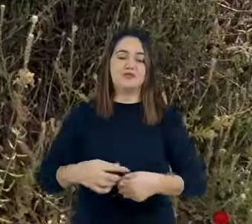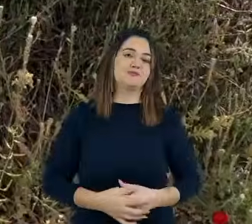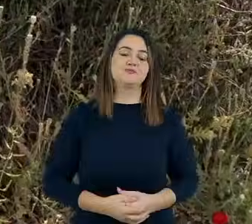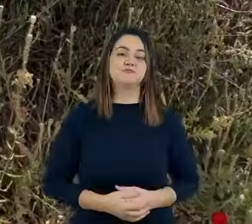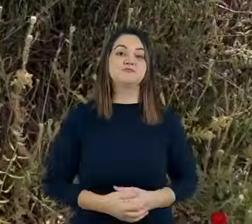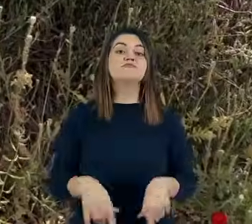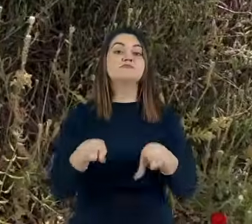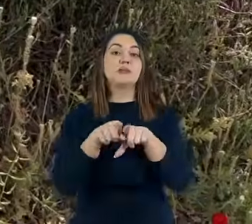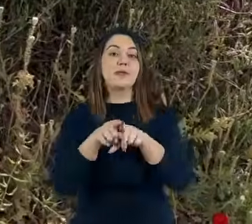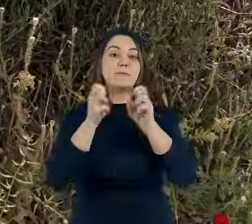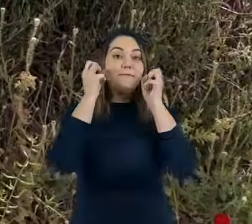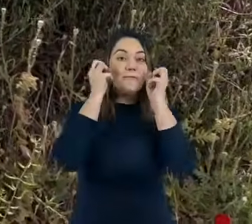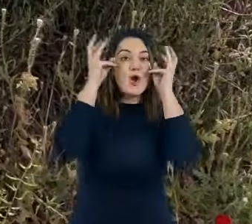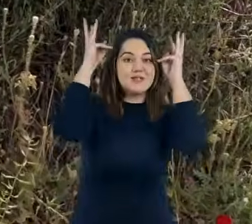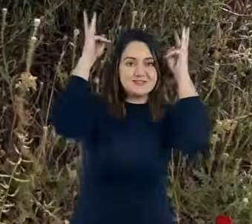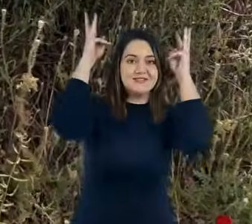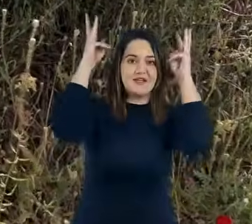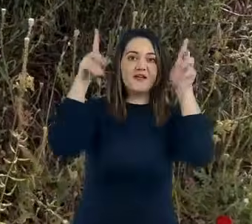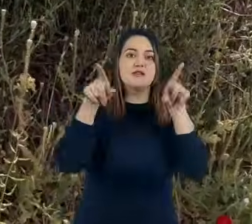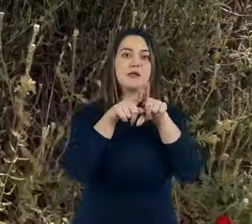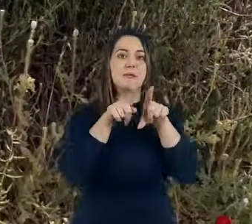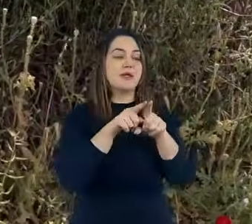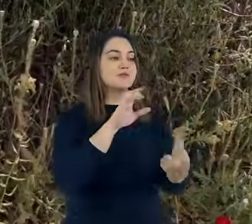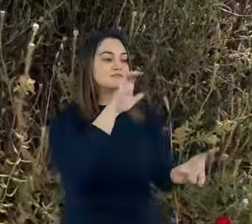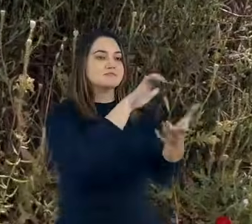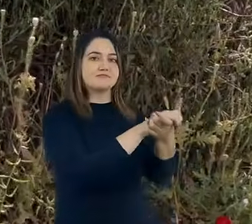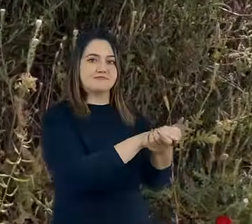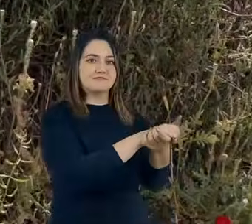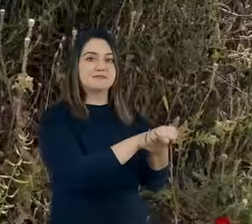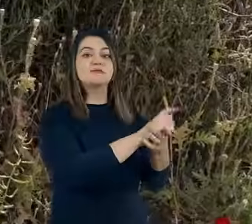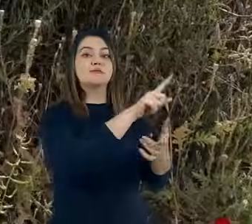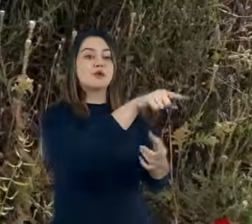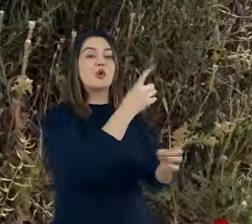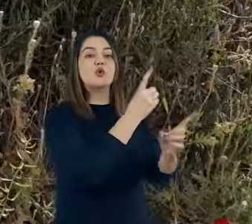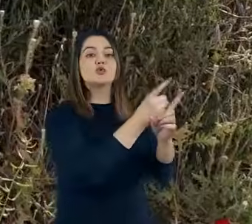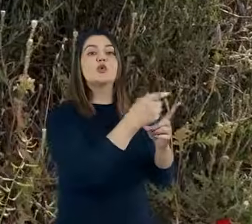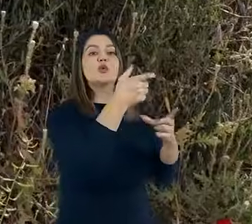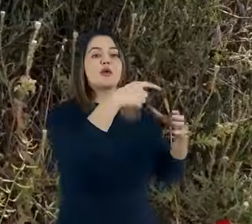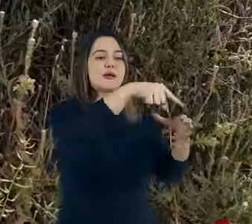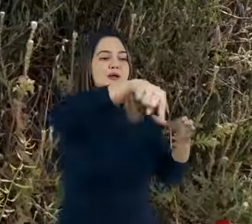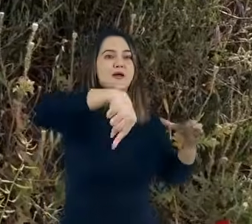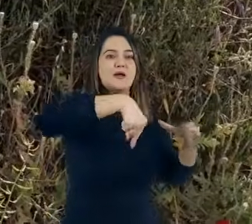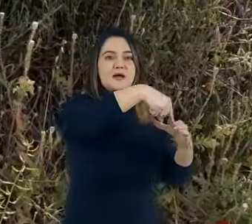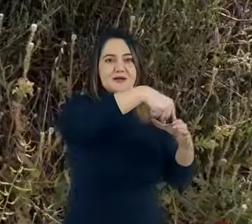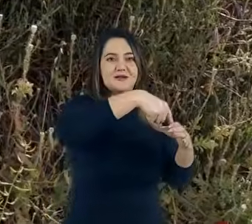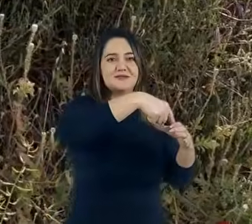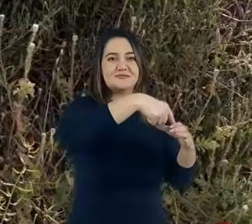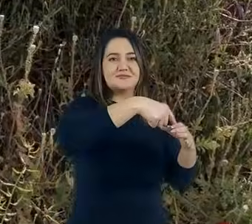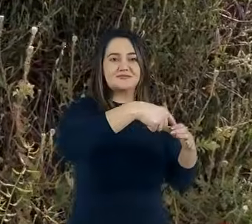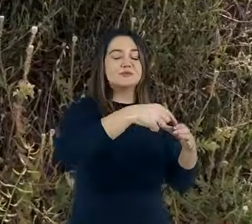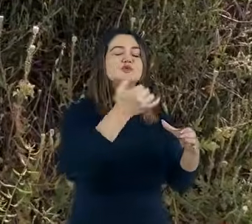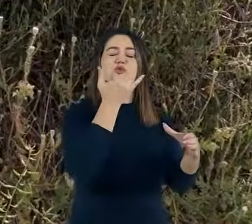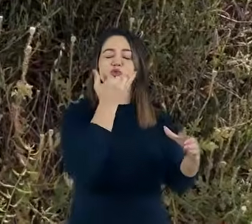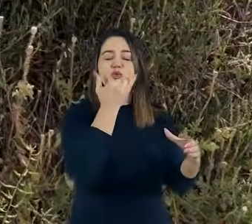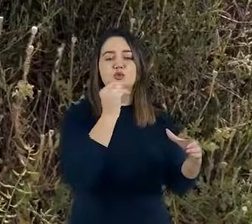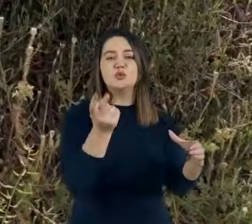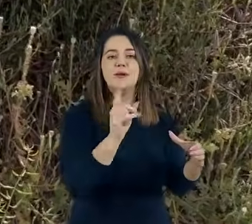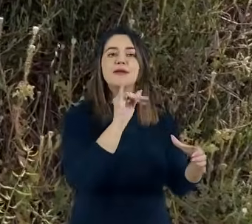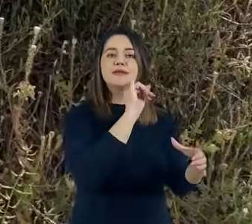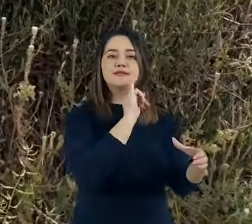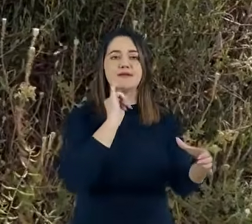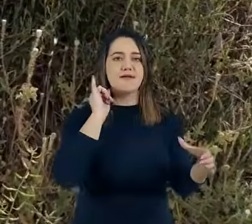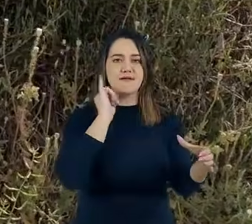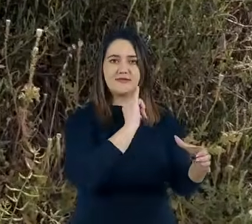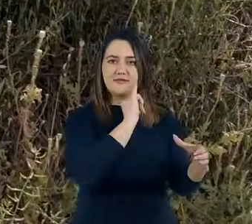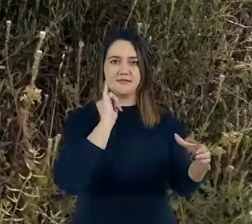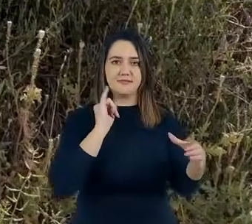sua esposa, ele também a encontrou à beira de um poço, onde ele ajudou ali a tirar água. Nós temos também o